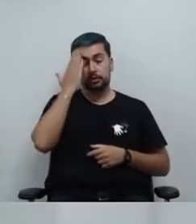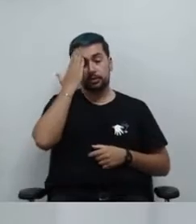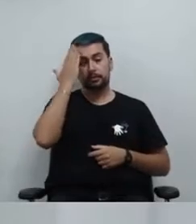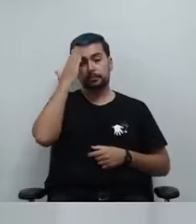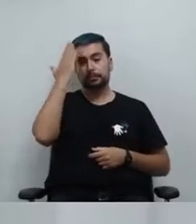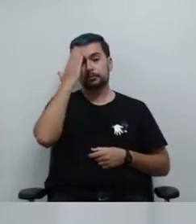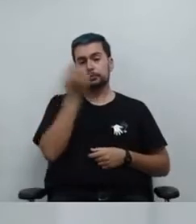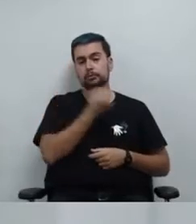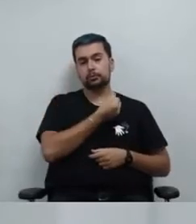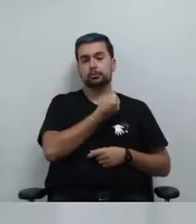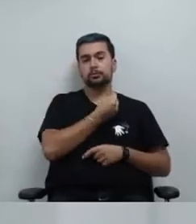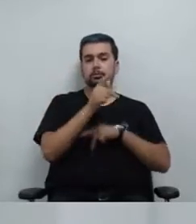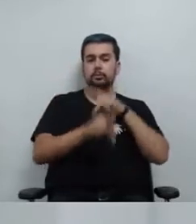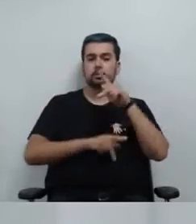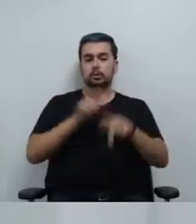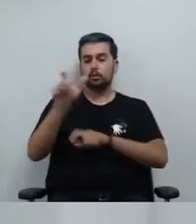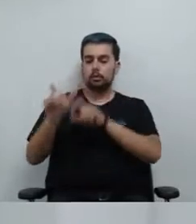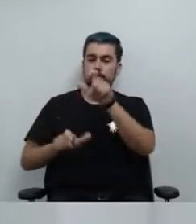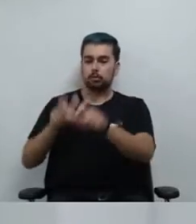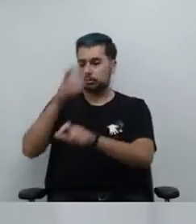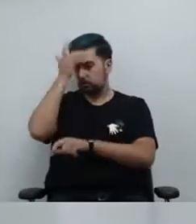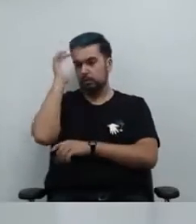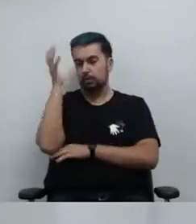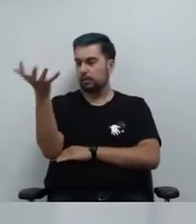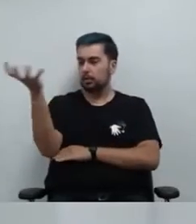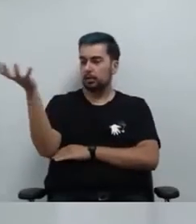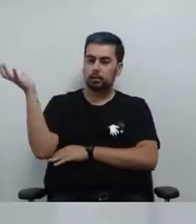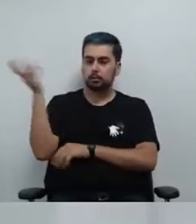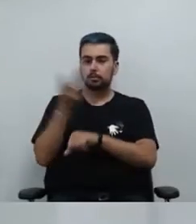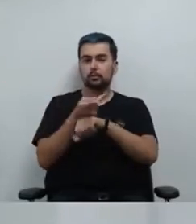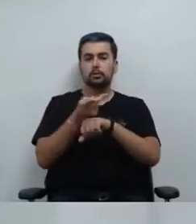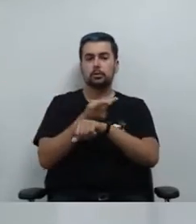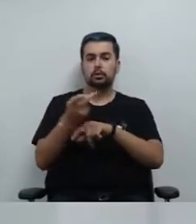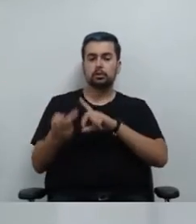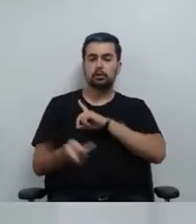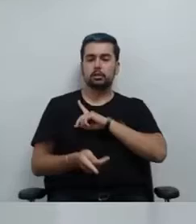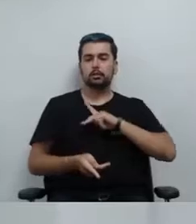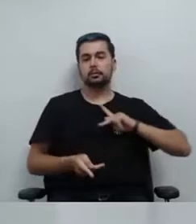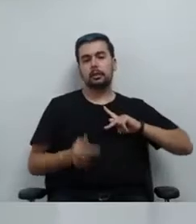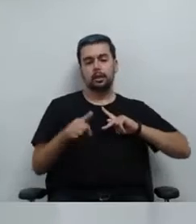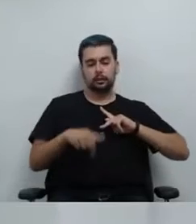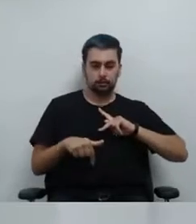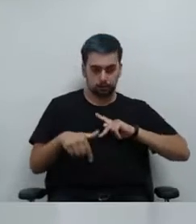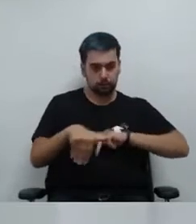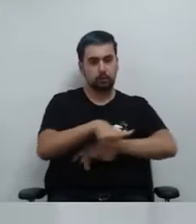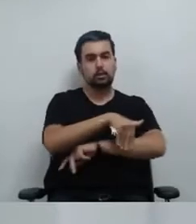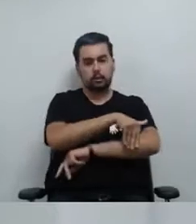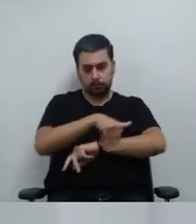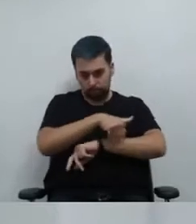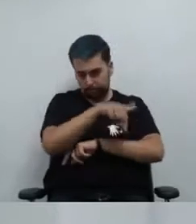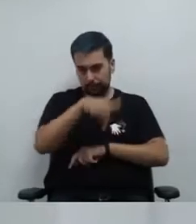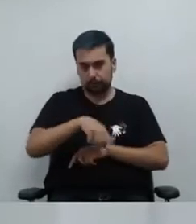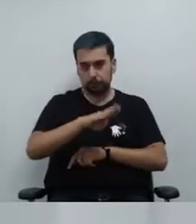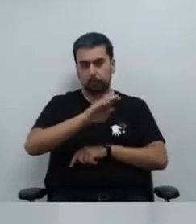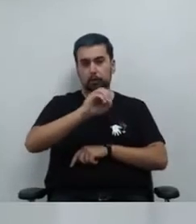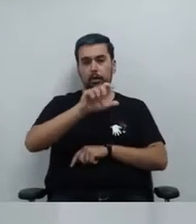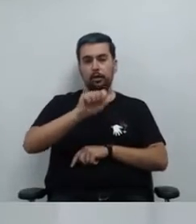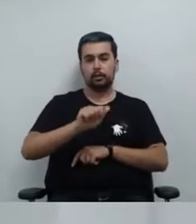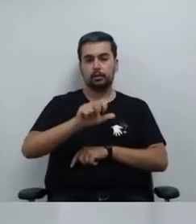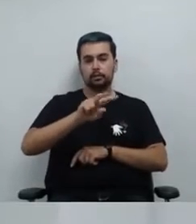do número de população em situação de rua que tem buscado a defensoria aqui na Boa Vista, e poucos